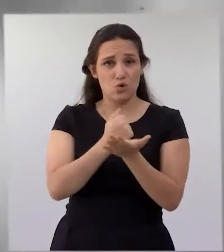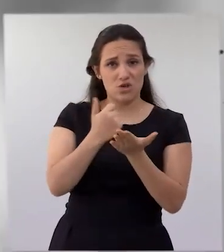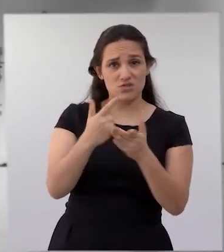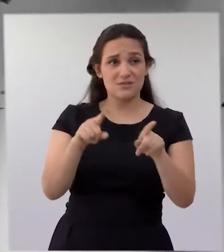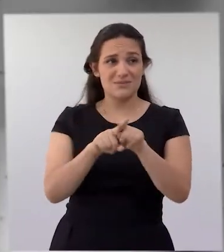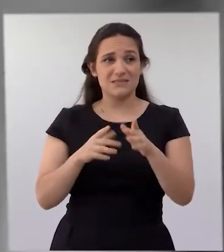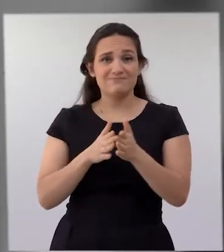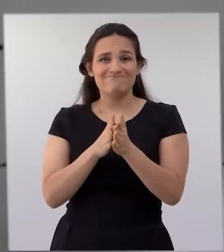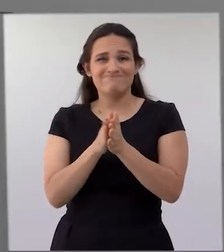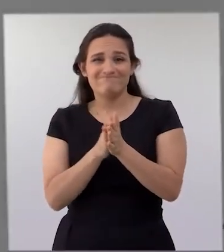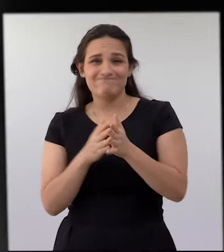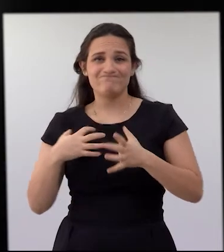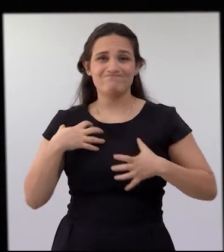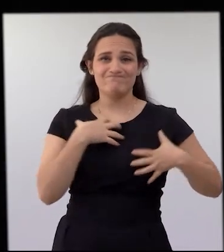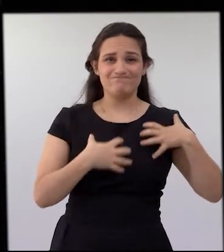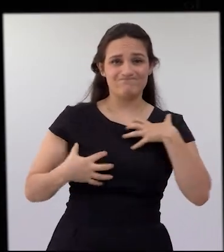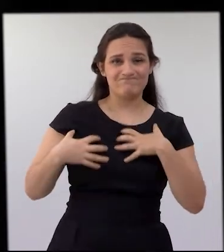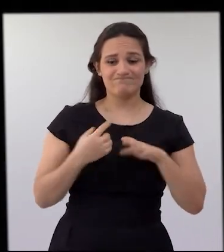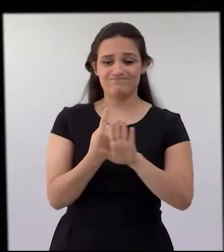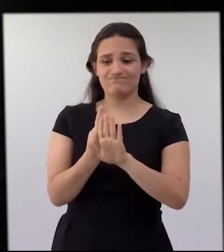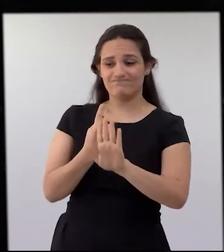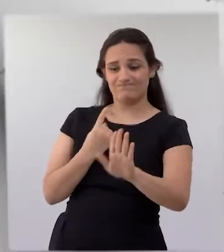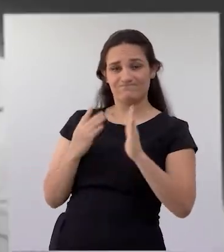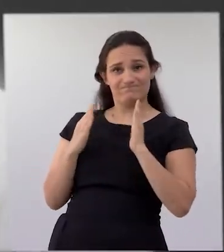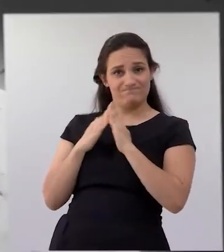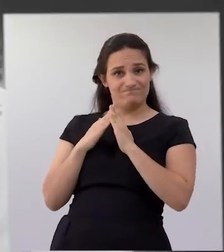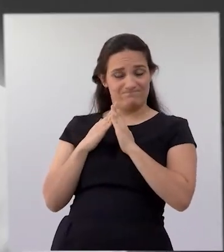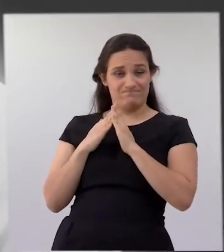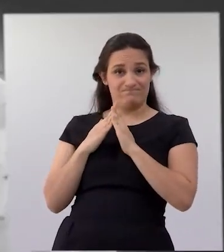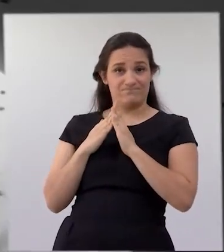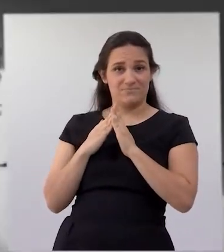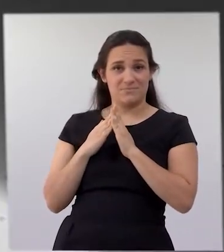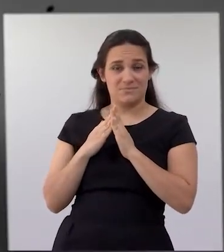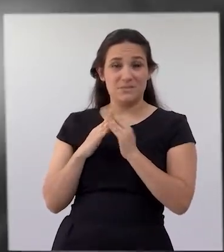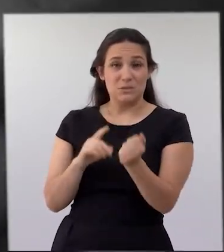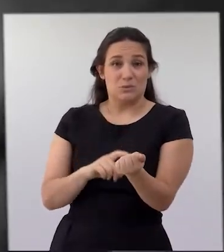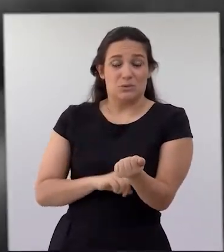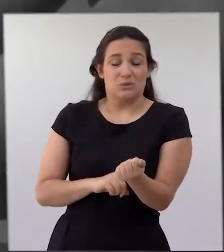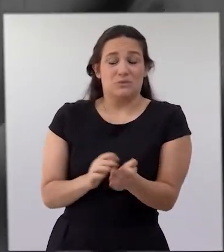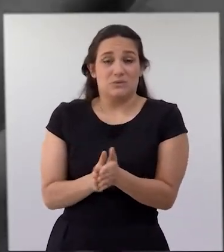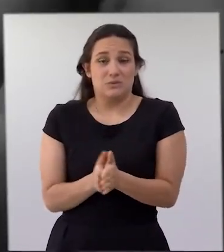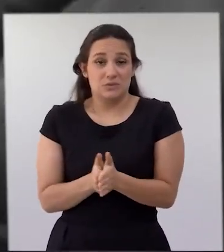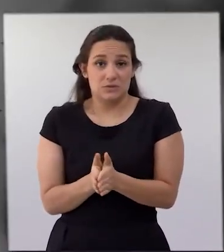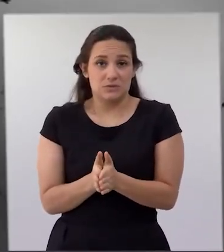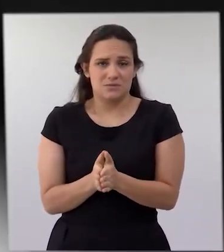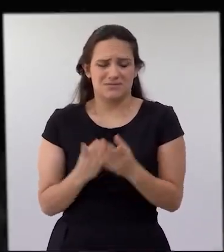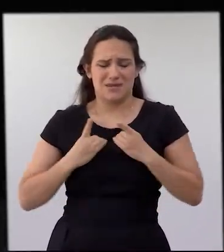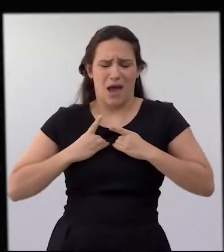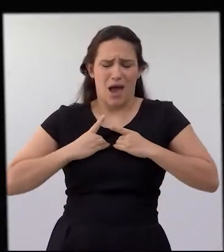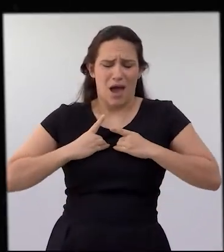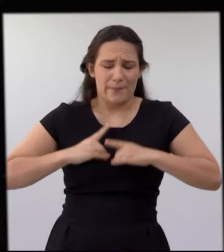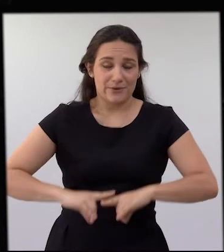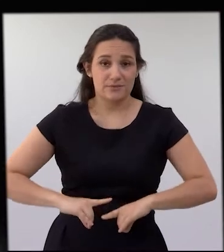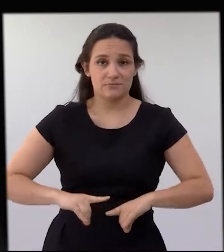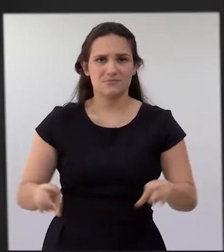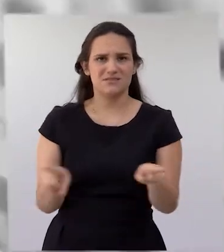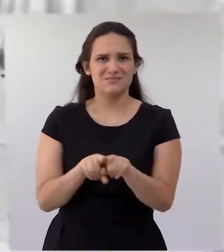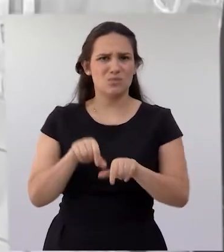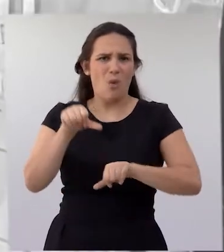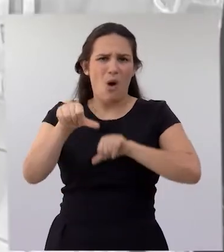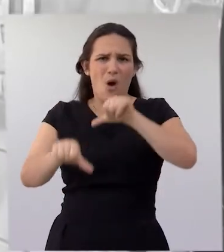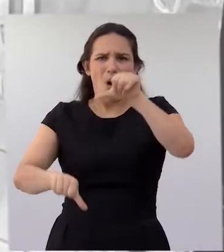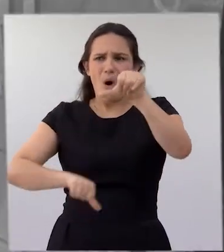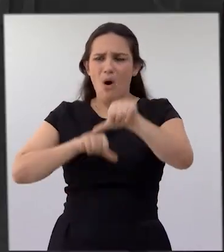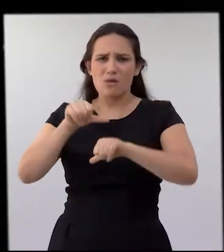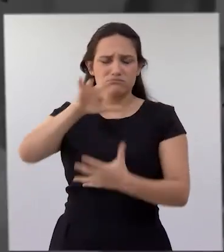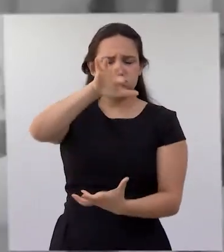A quebra da rotina, a incerteza, o isolamento, a ansiedade, a depressão e